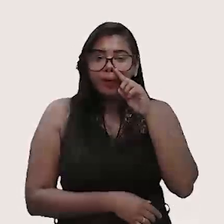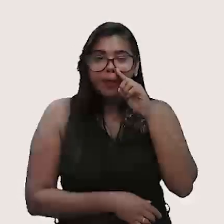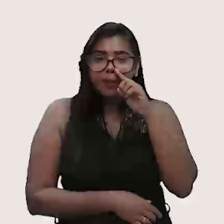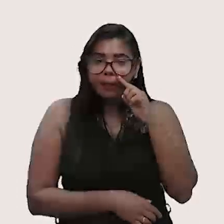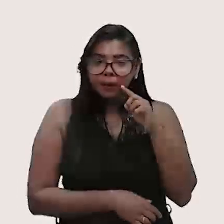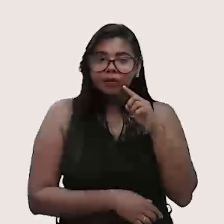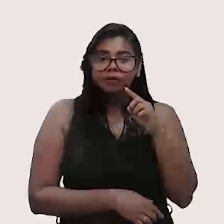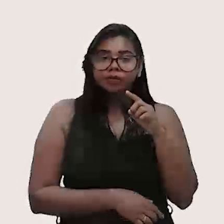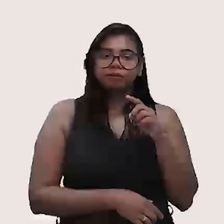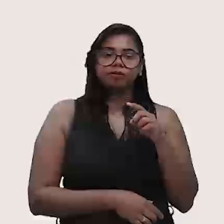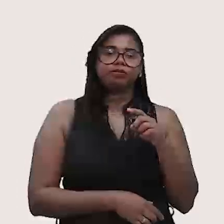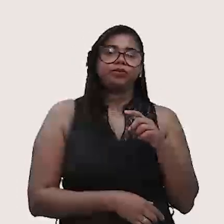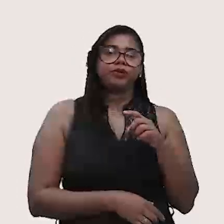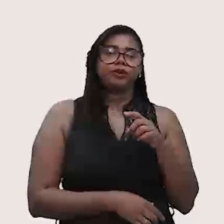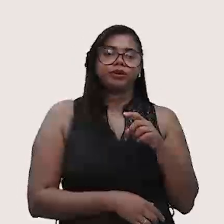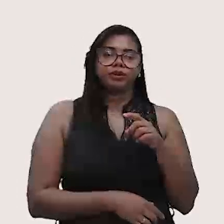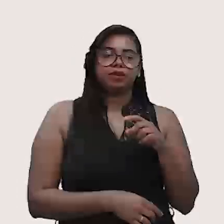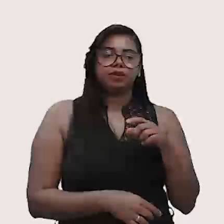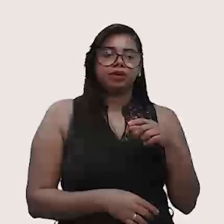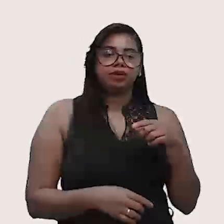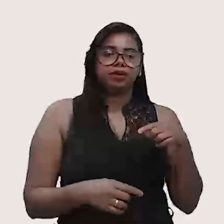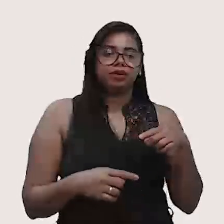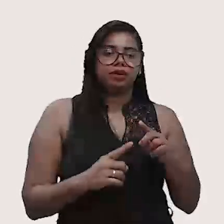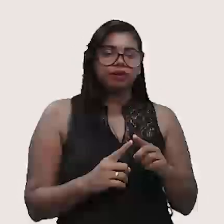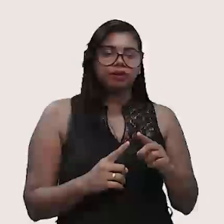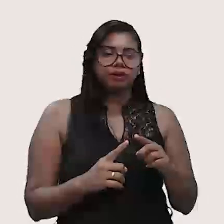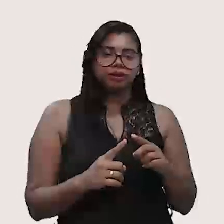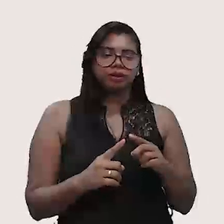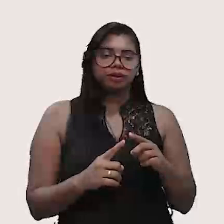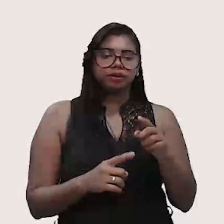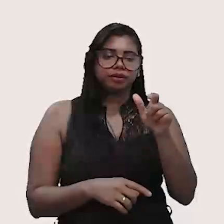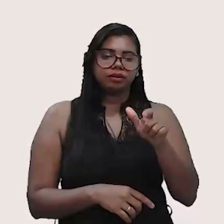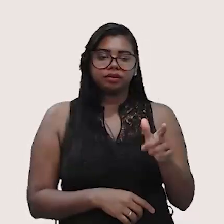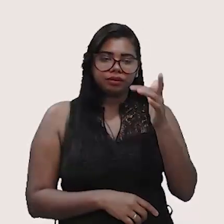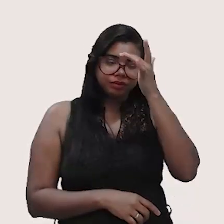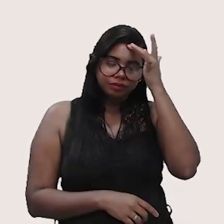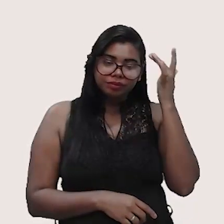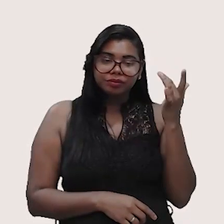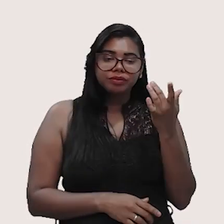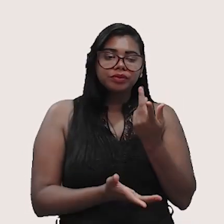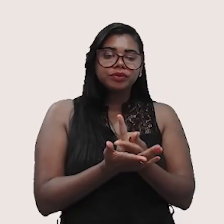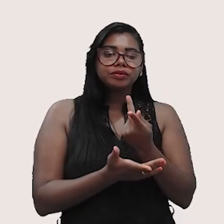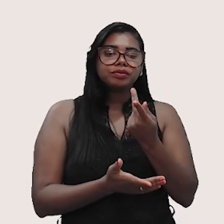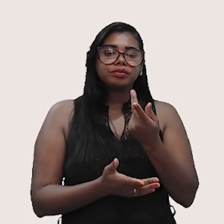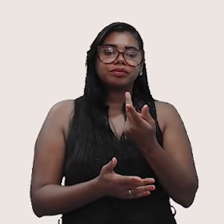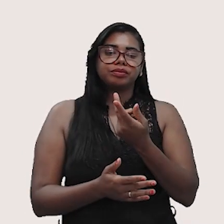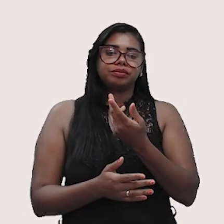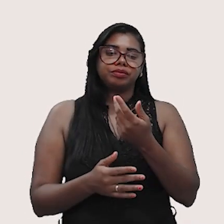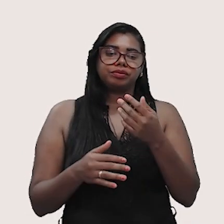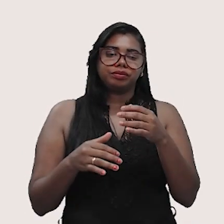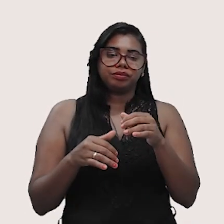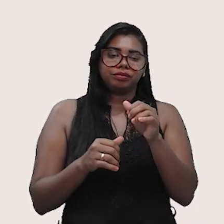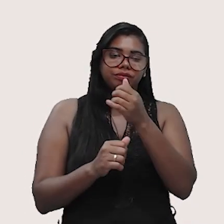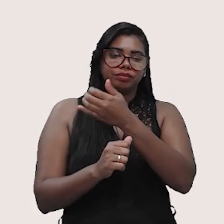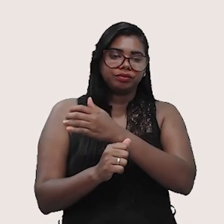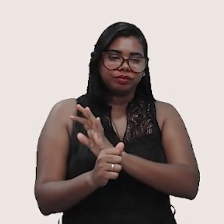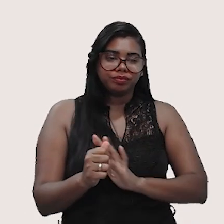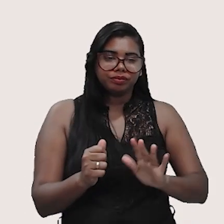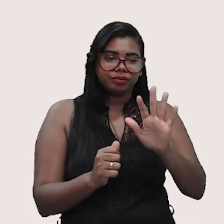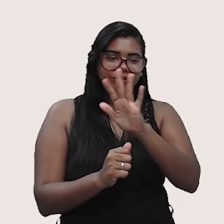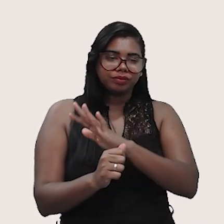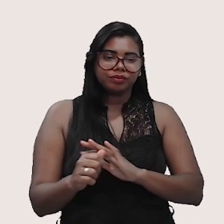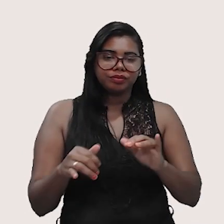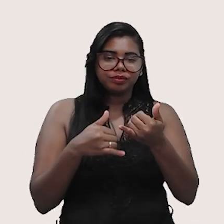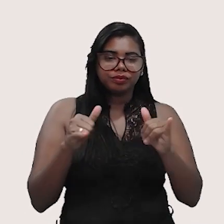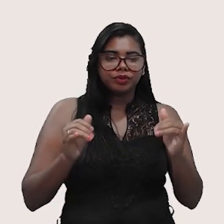presa. Perceba que ele vai falar agora o que acontece com a corrente elétrica ao tocar no ser humano e o dano biológico que